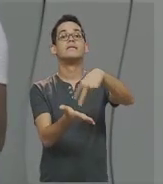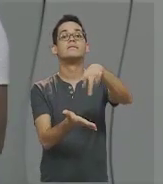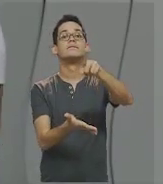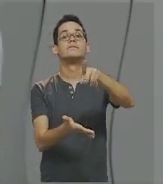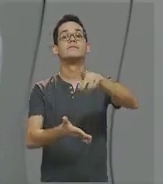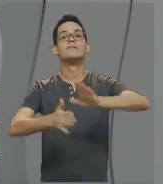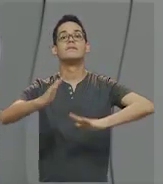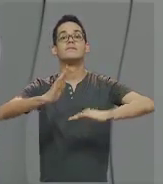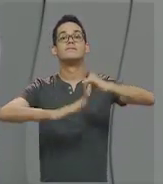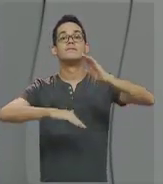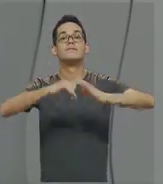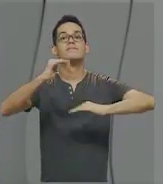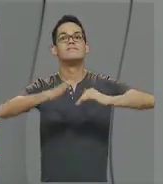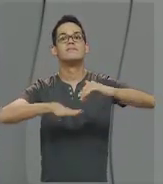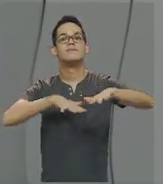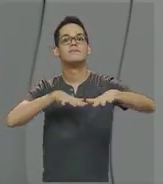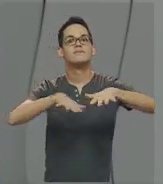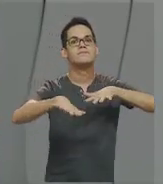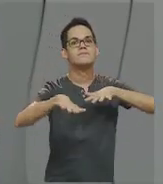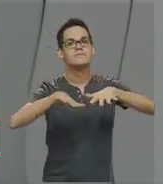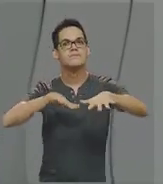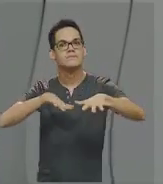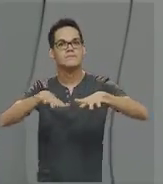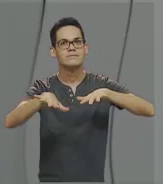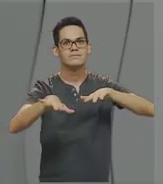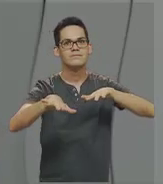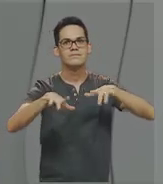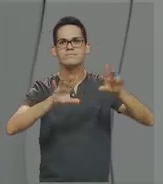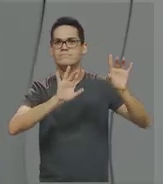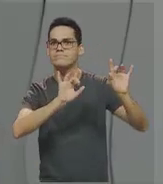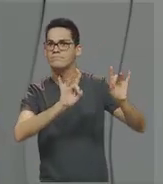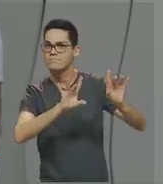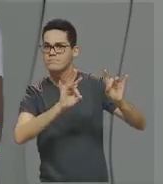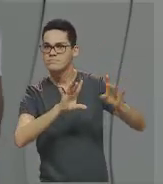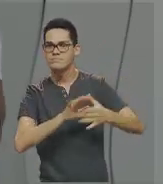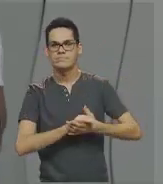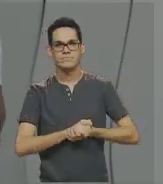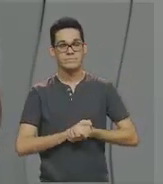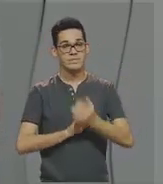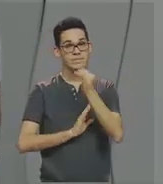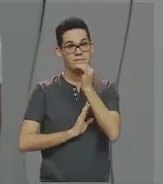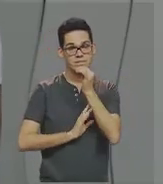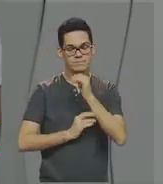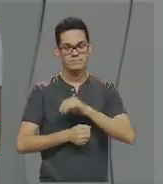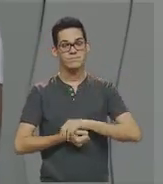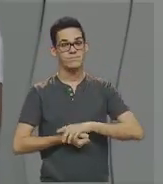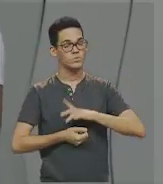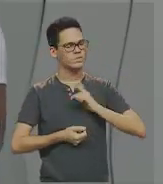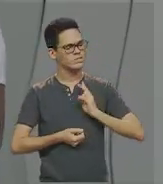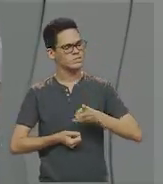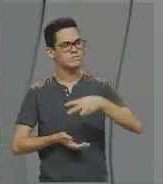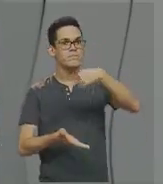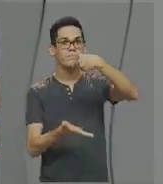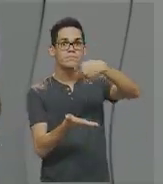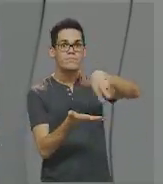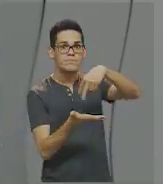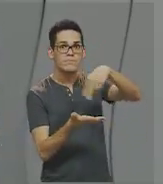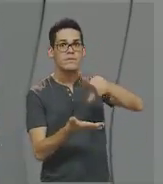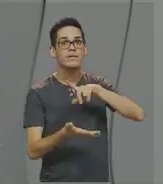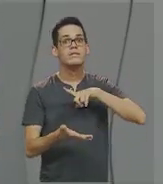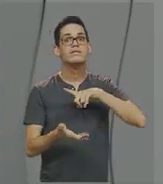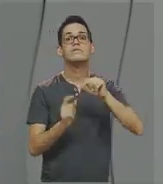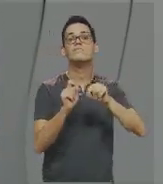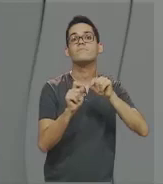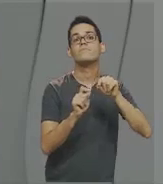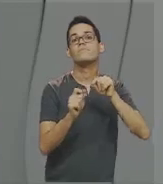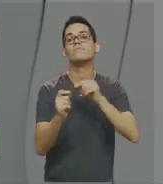capacidade humana de se movimentar de maneiras específicas, né? Então, todas as danças, elas vão ter um padrão